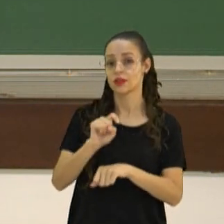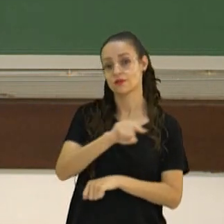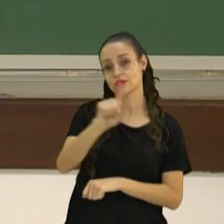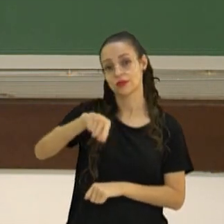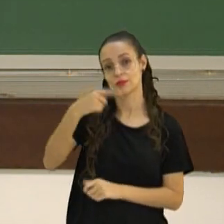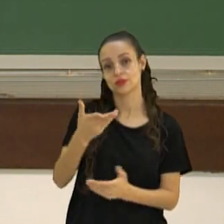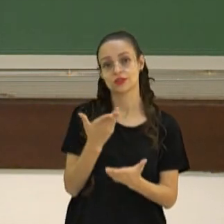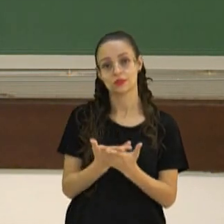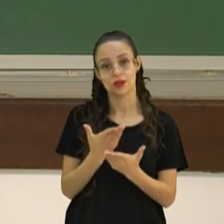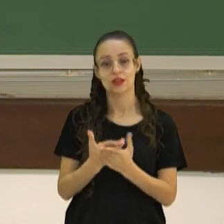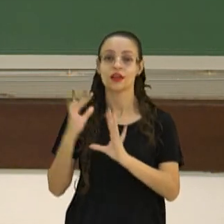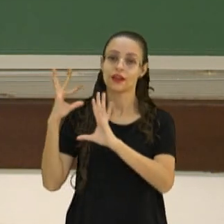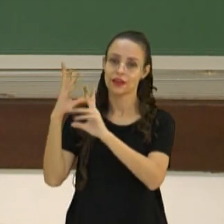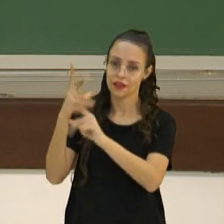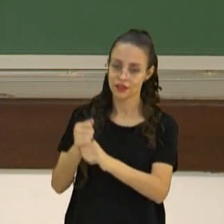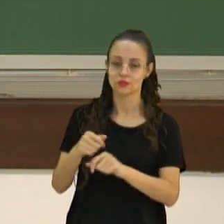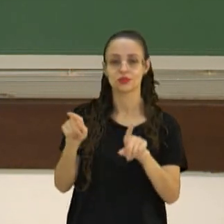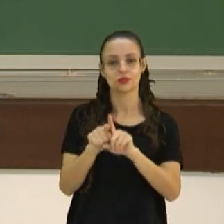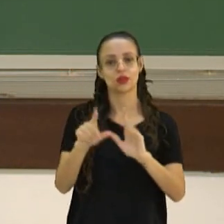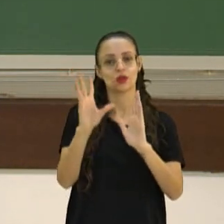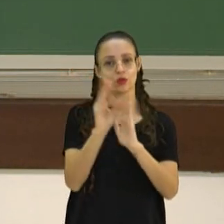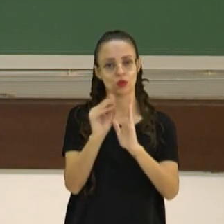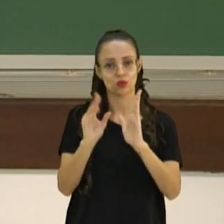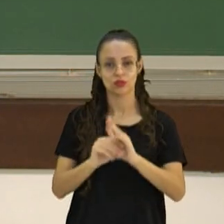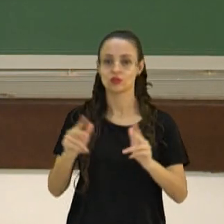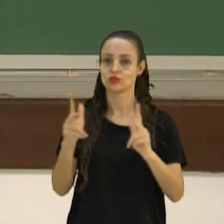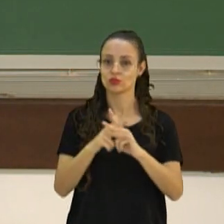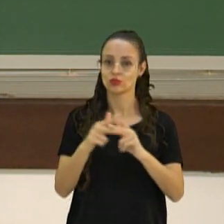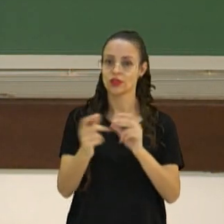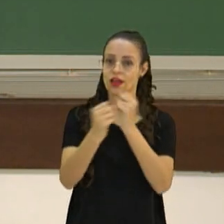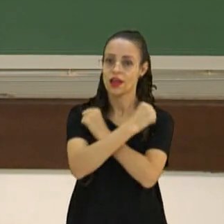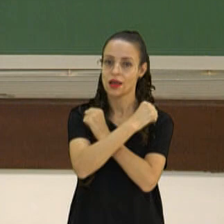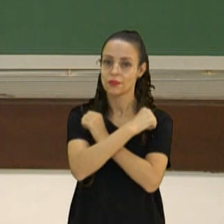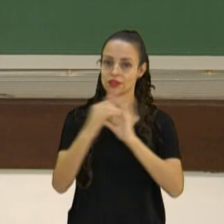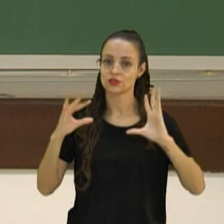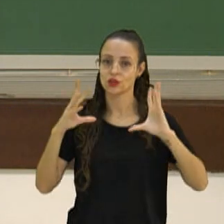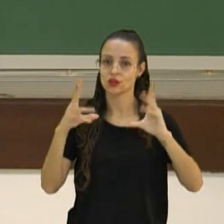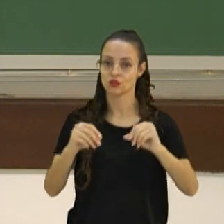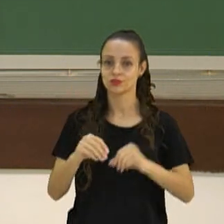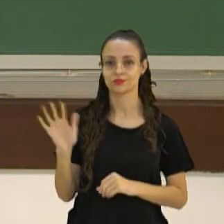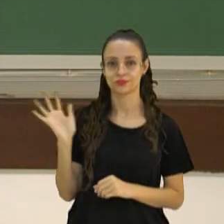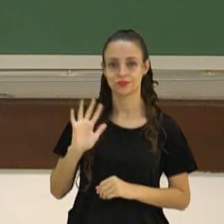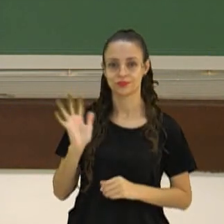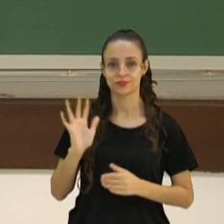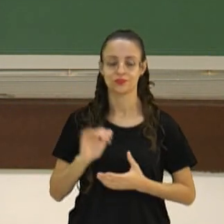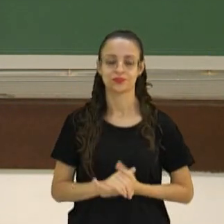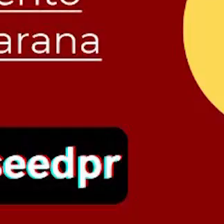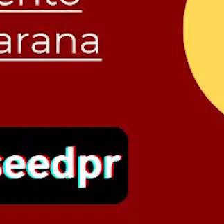próxima aula que vamos estar retomando os conteúdos de luta. Forte abraço a todos e até lá. Date Baiô!